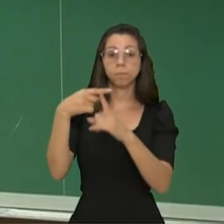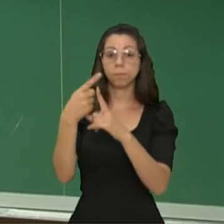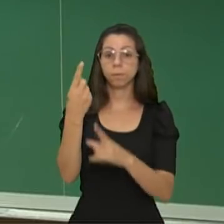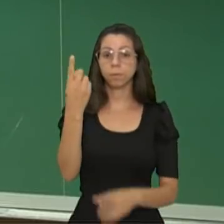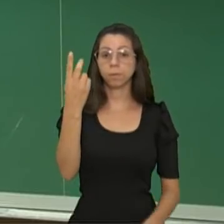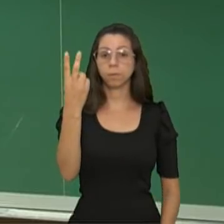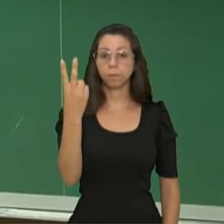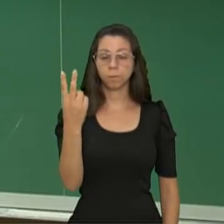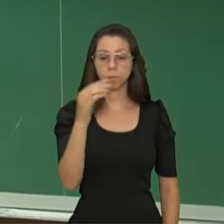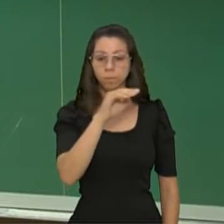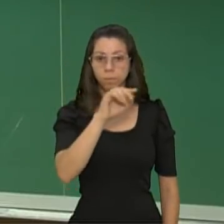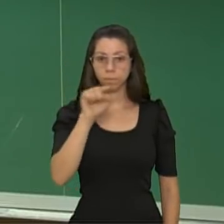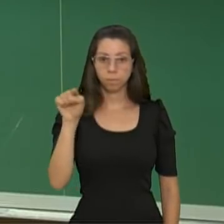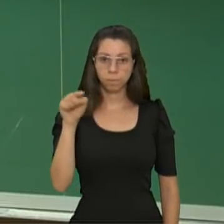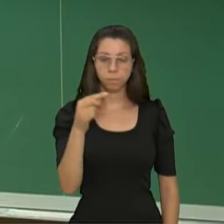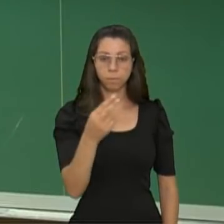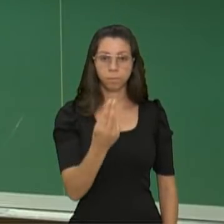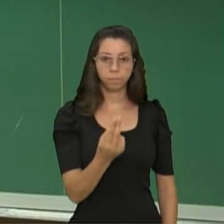dividido por 2.